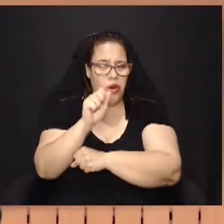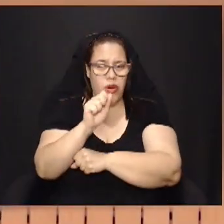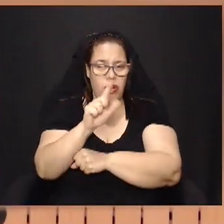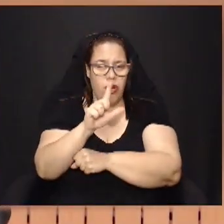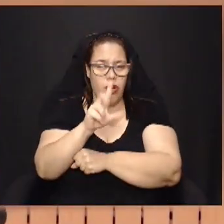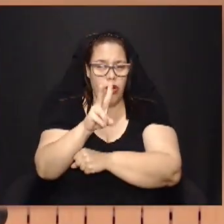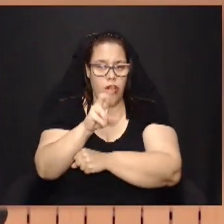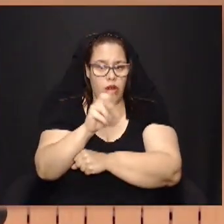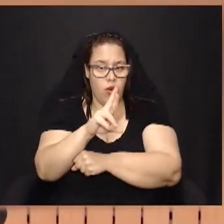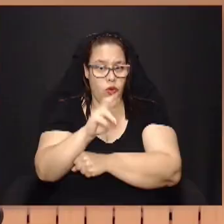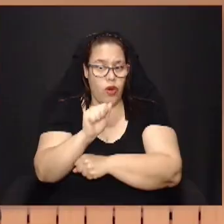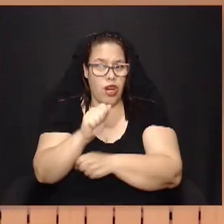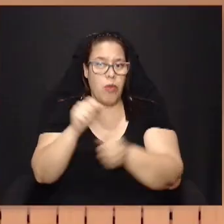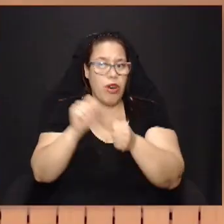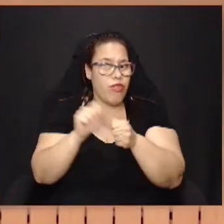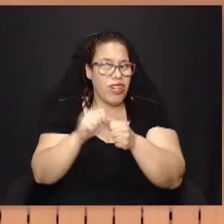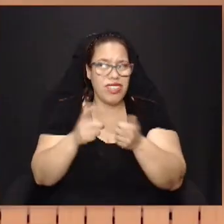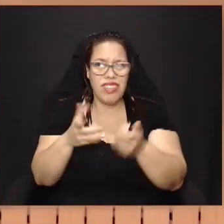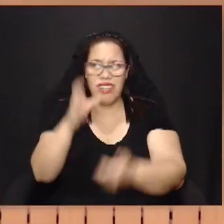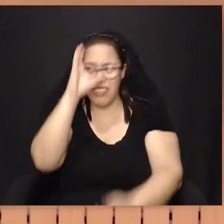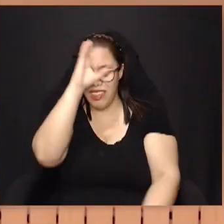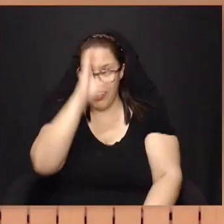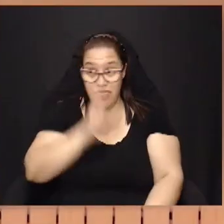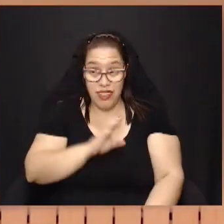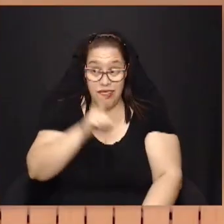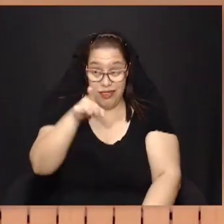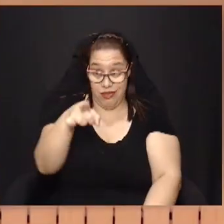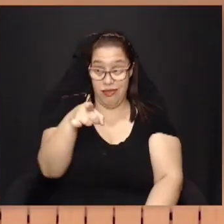O cidadão, aquele cidadão